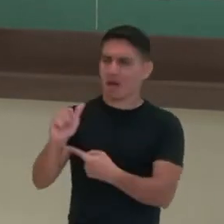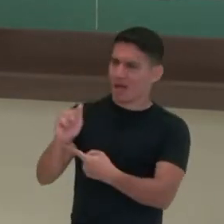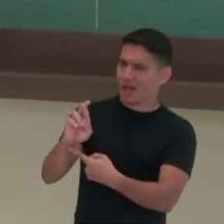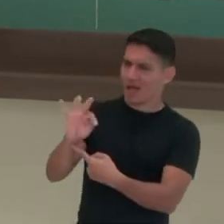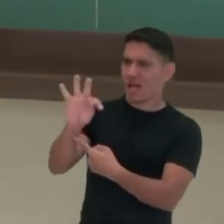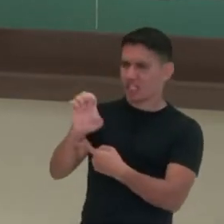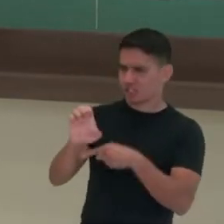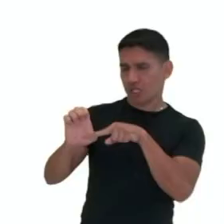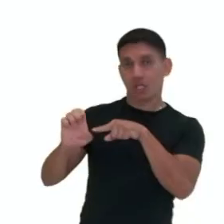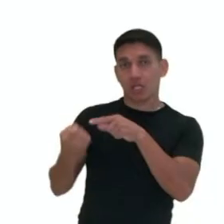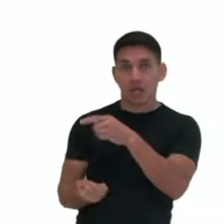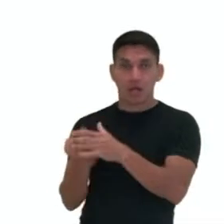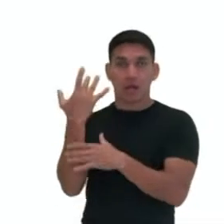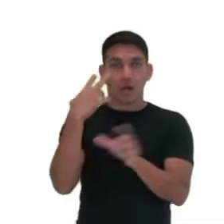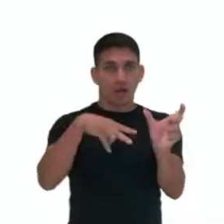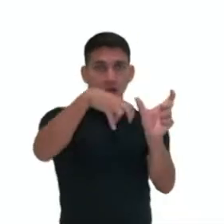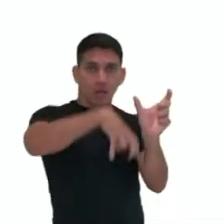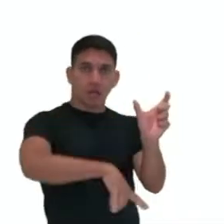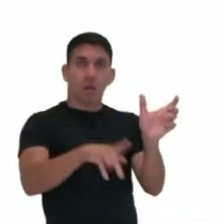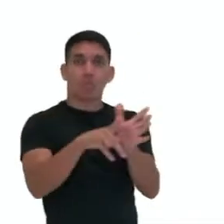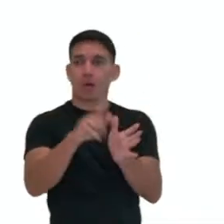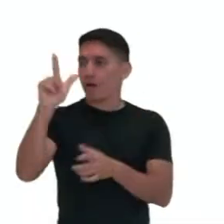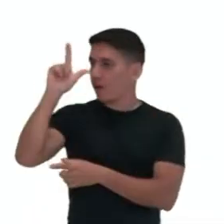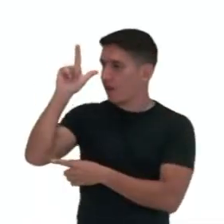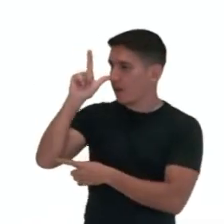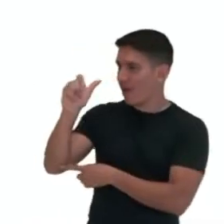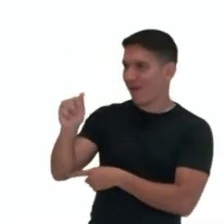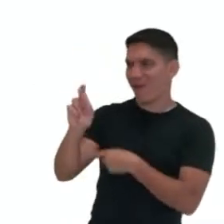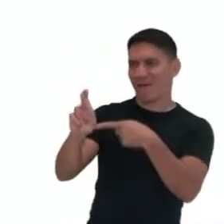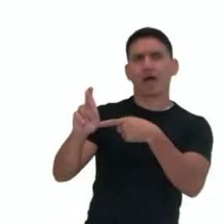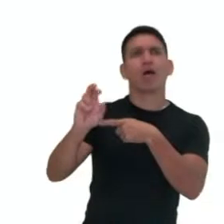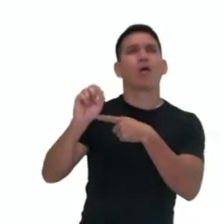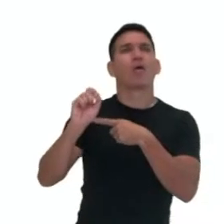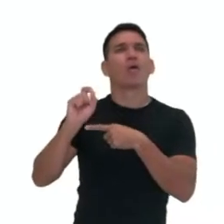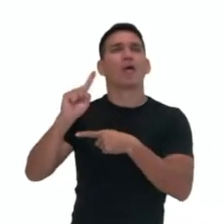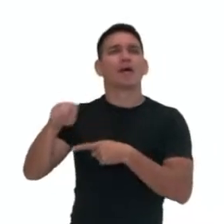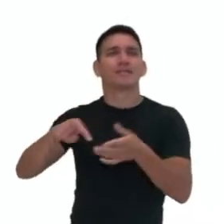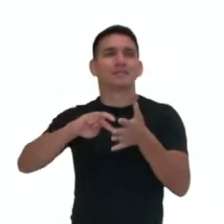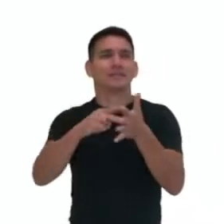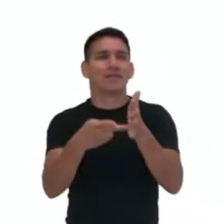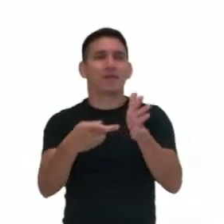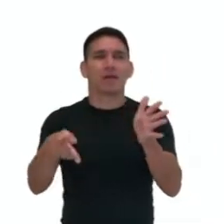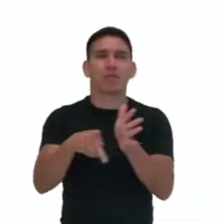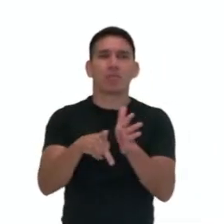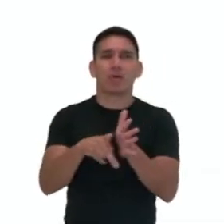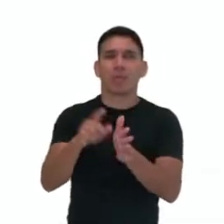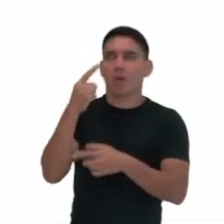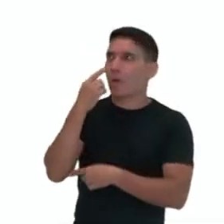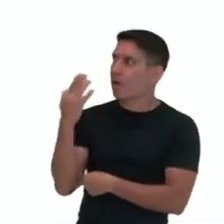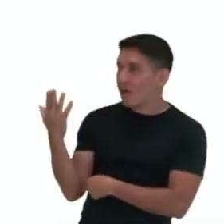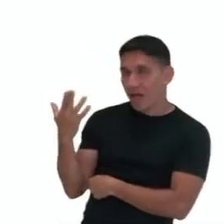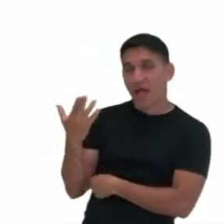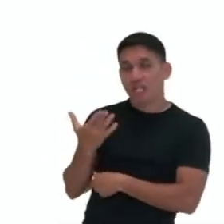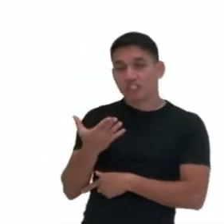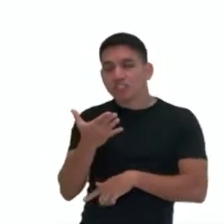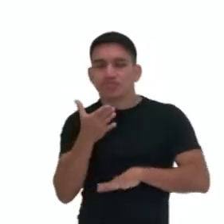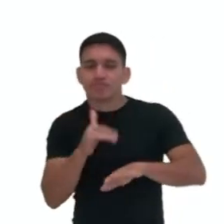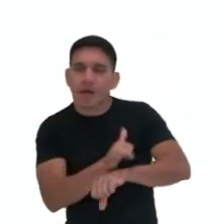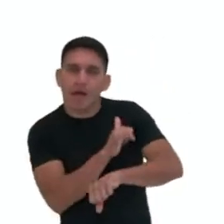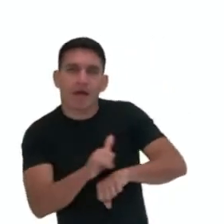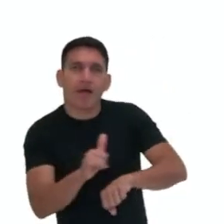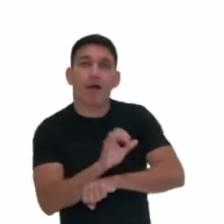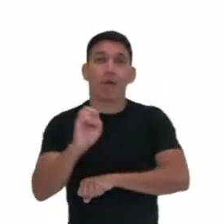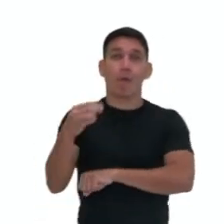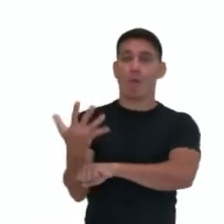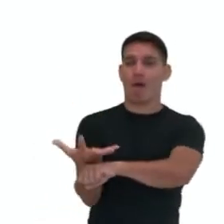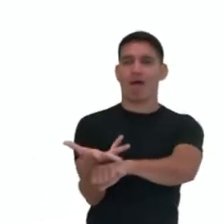se origina do vocábulo latino ars e significa técnica ou habilidade. Podemos dizer que a